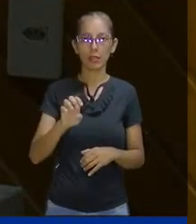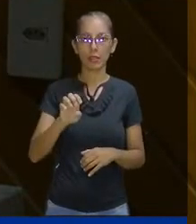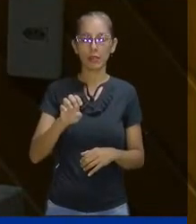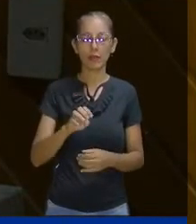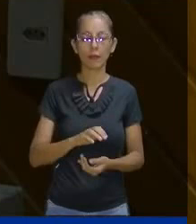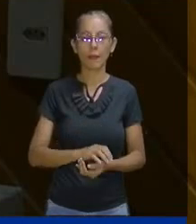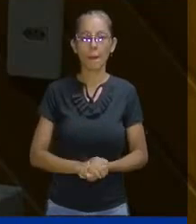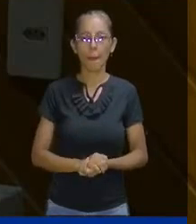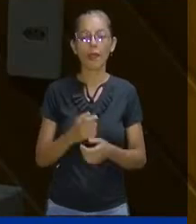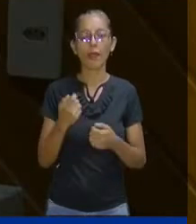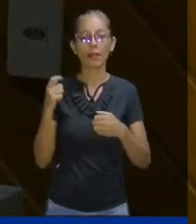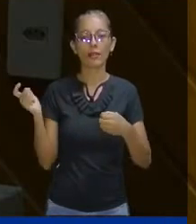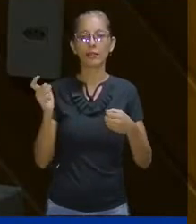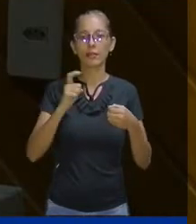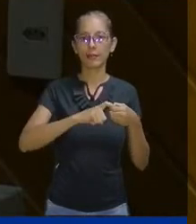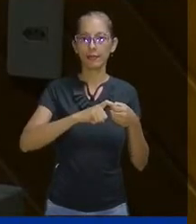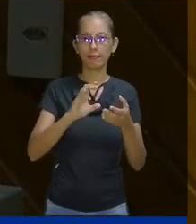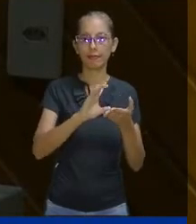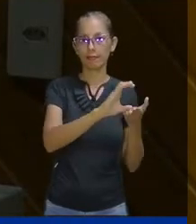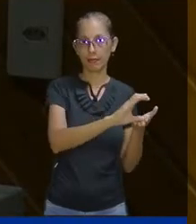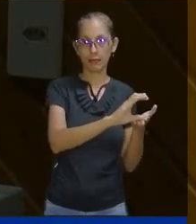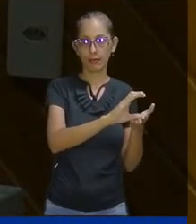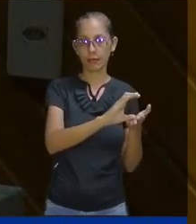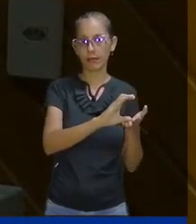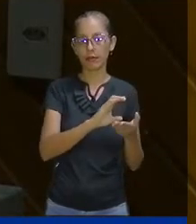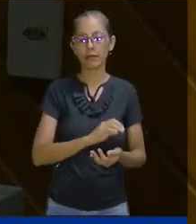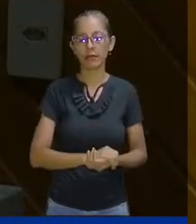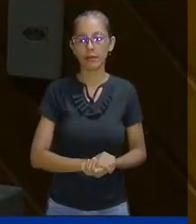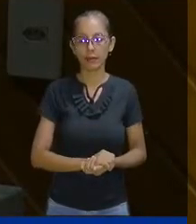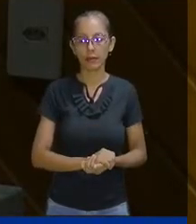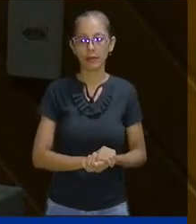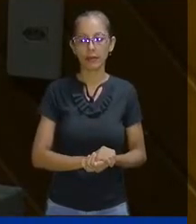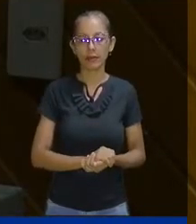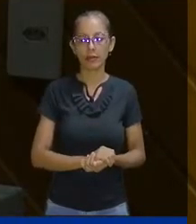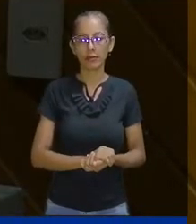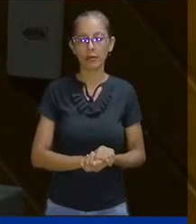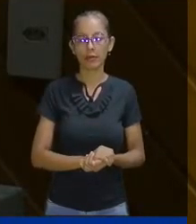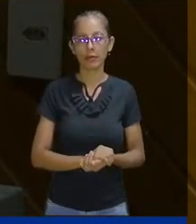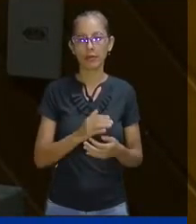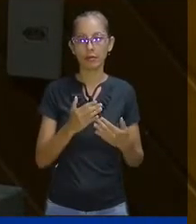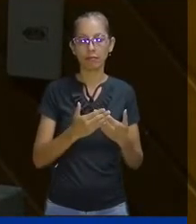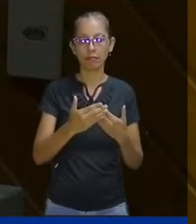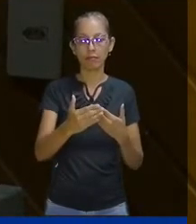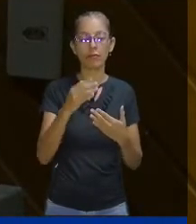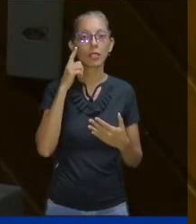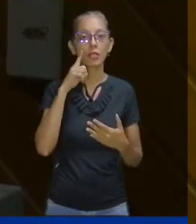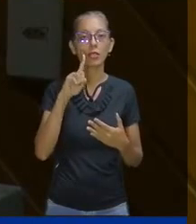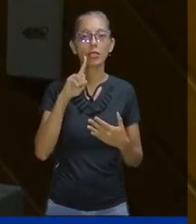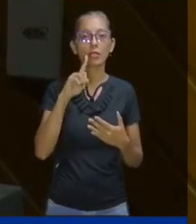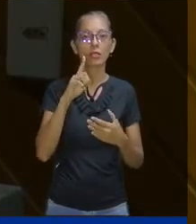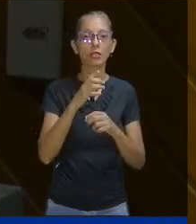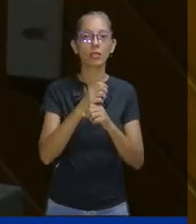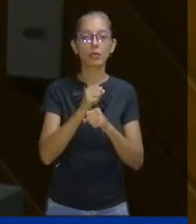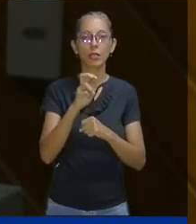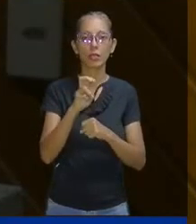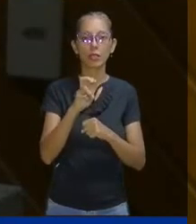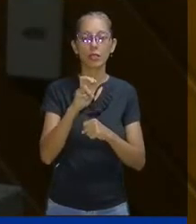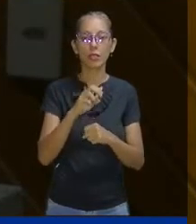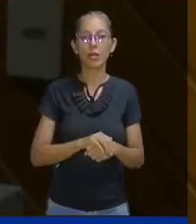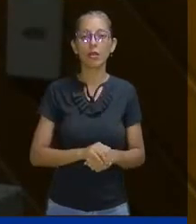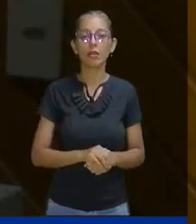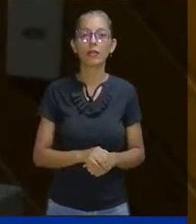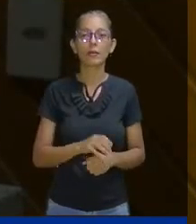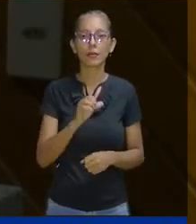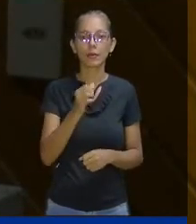candidata obrigada a devolver ao Tesouro Nacional, no prazo de 5 dias após o trânsito ter julgado, o montante de R$